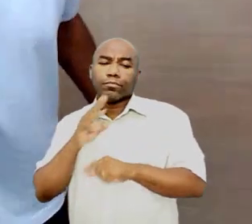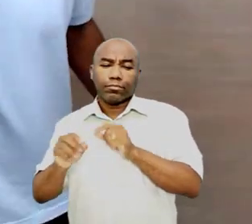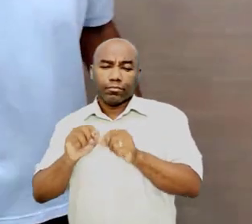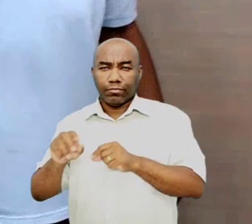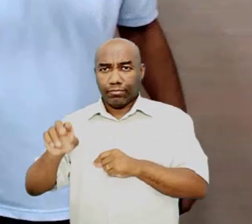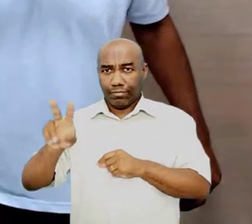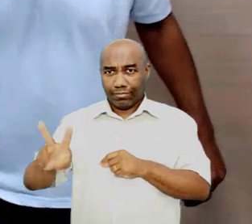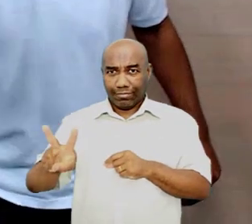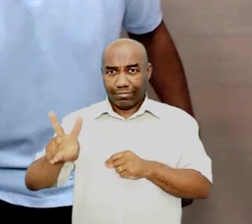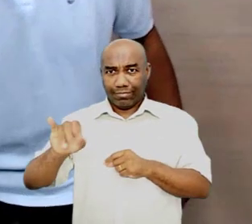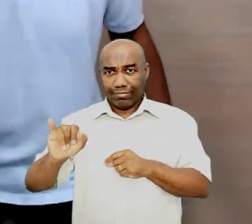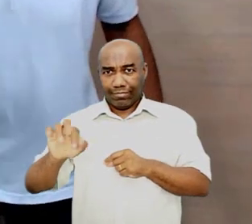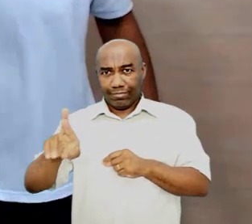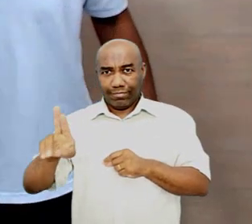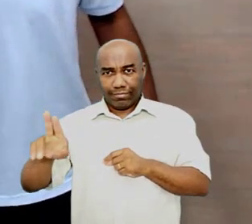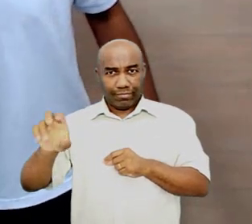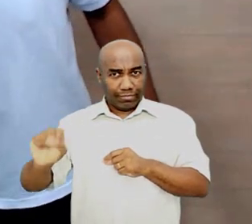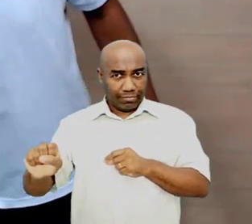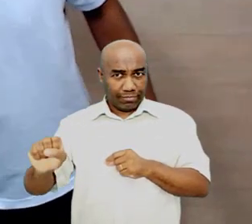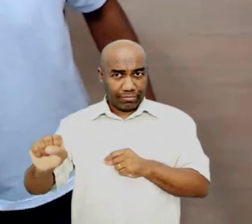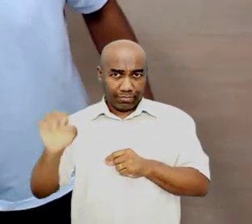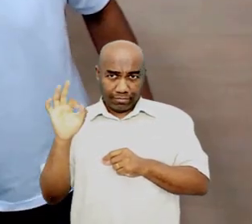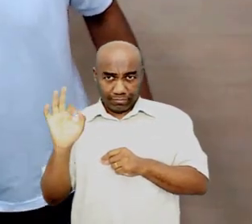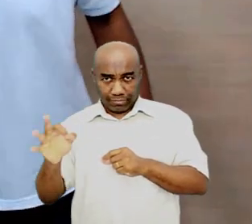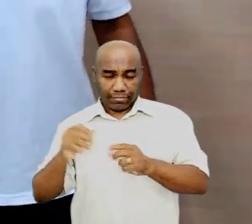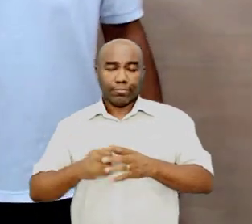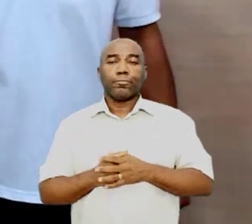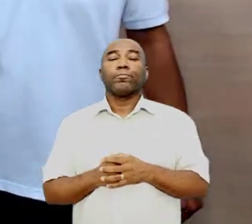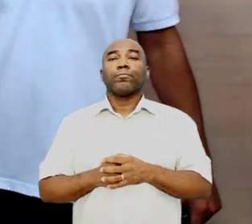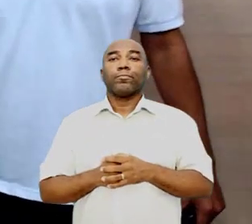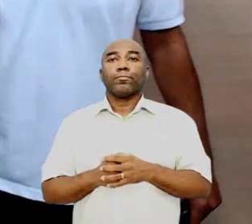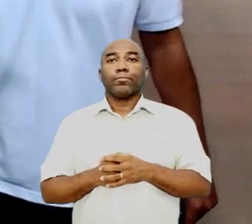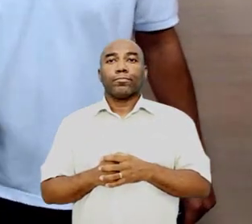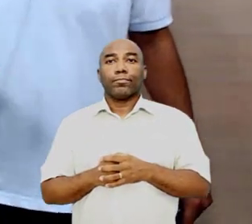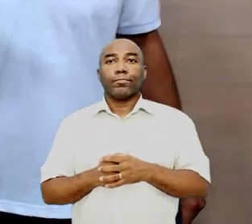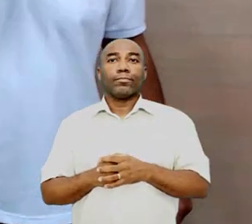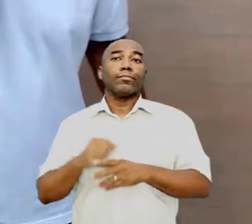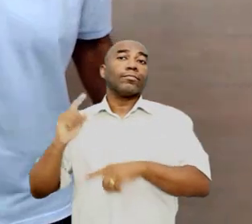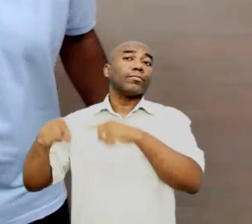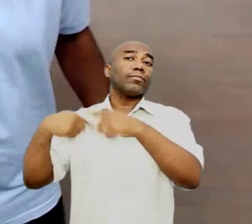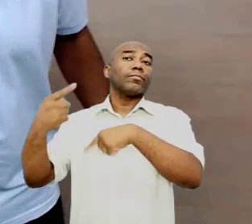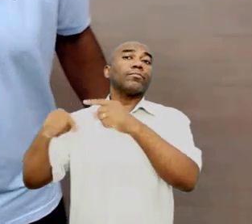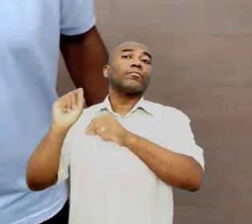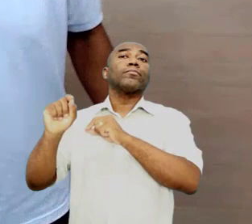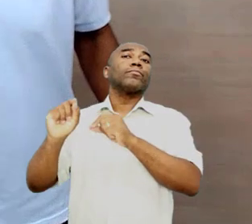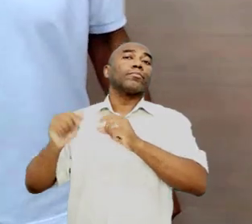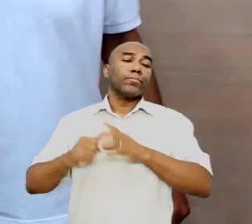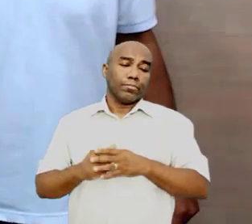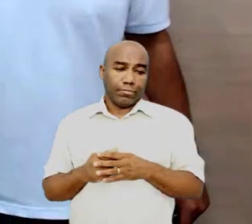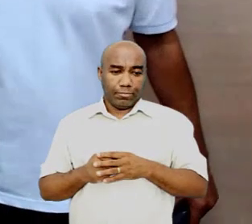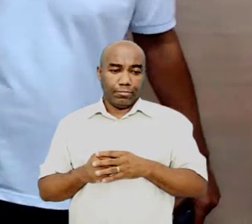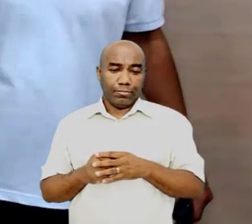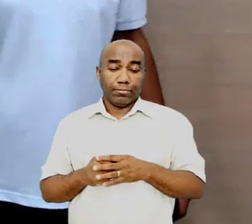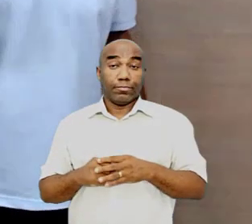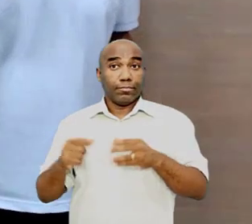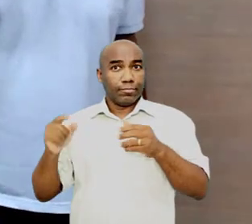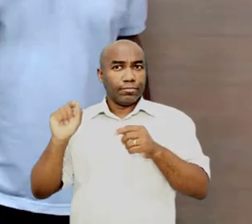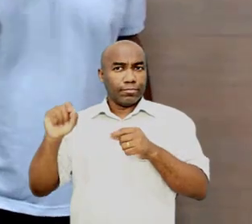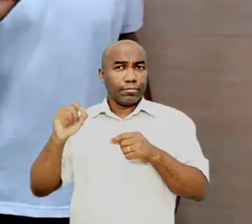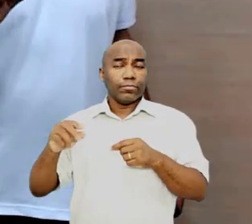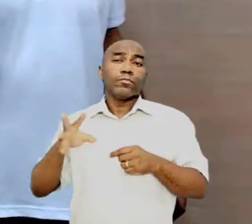vírium. Vírus completo. Certo? Segundo, eu tenho que